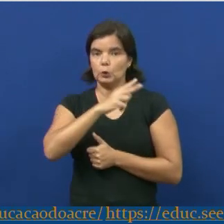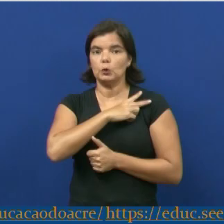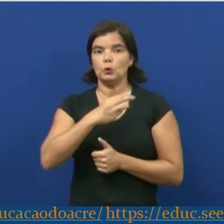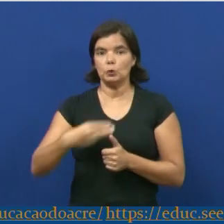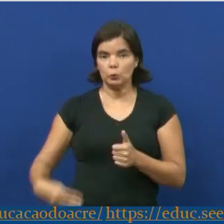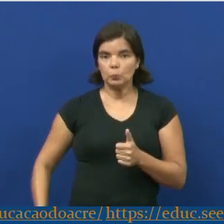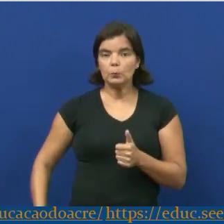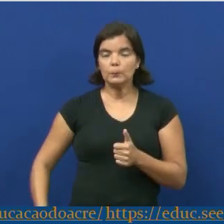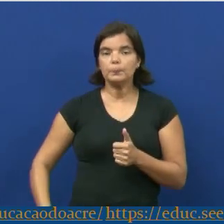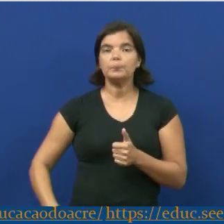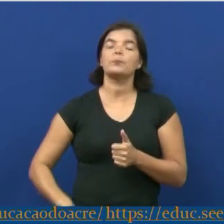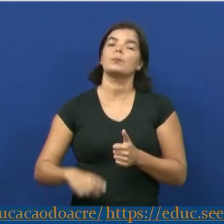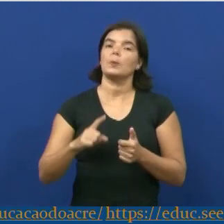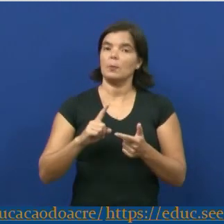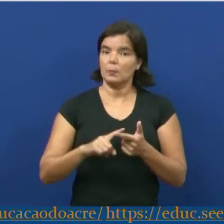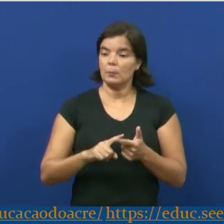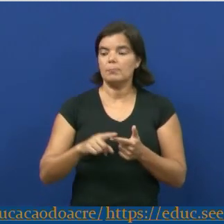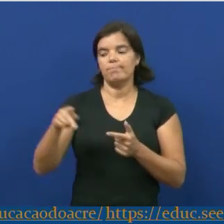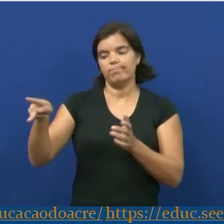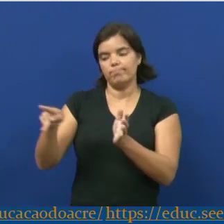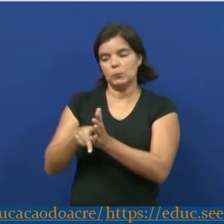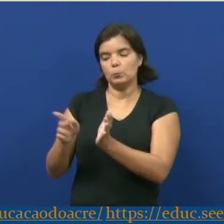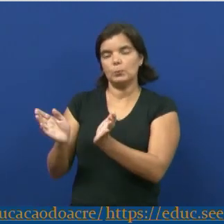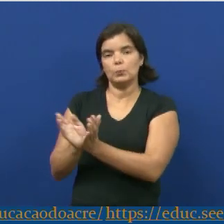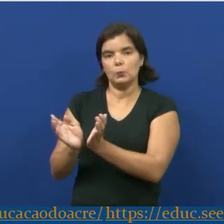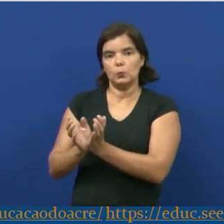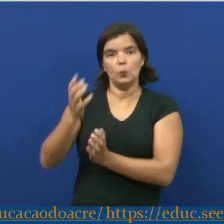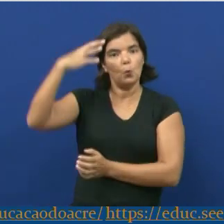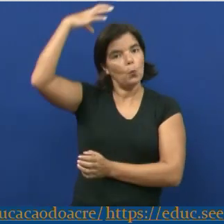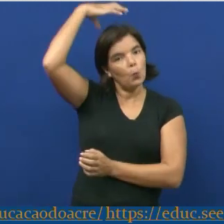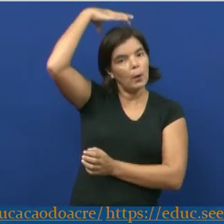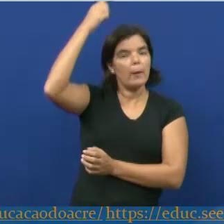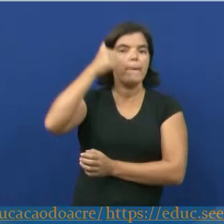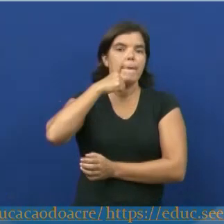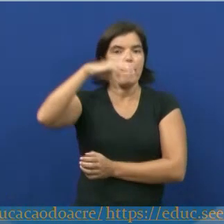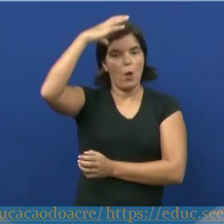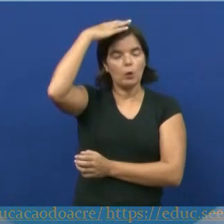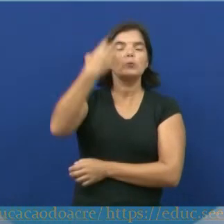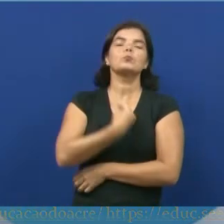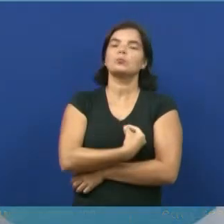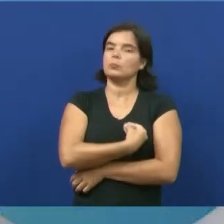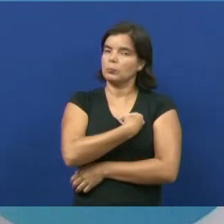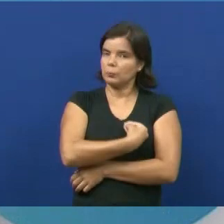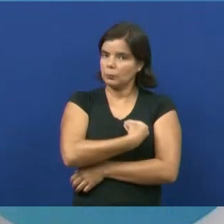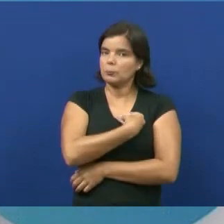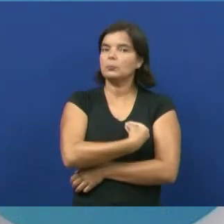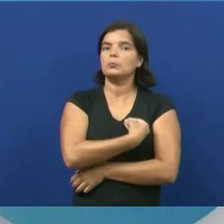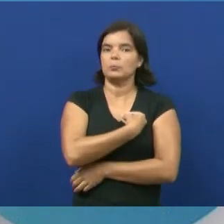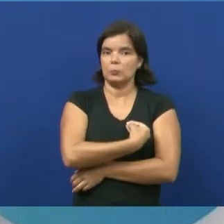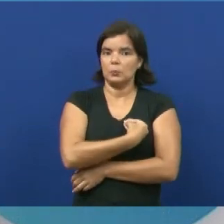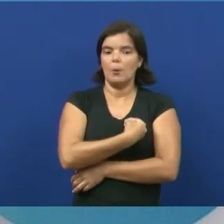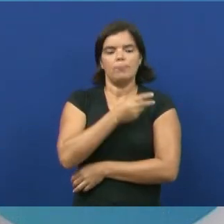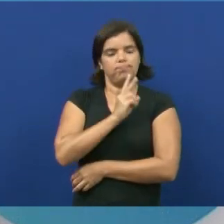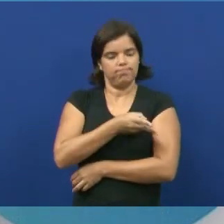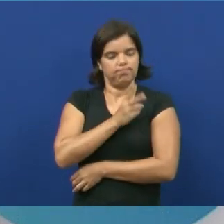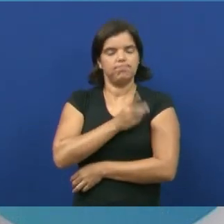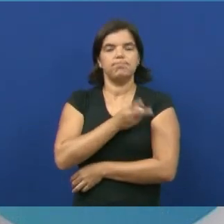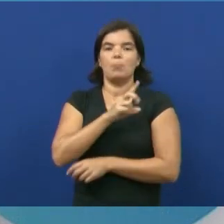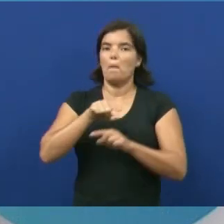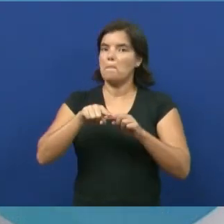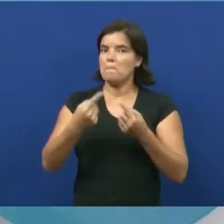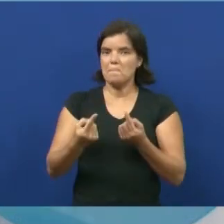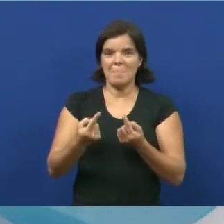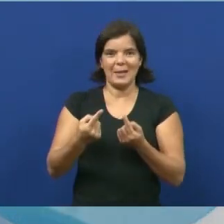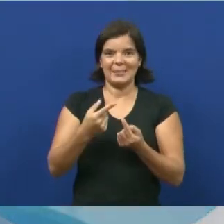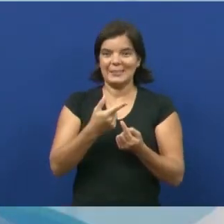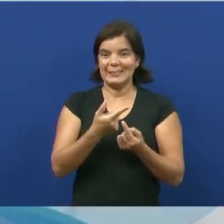ser do primeiro-ministro desse parlamento. O rei e a rainha continuam existindo. Eles vão estar reinando, mas não